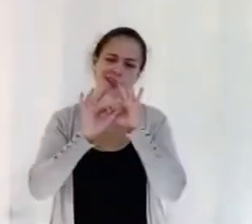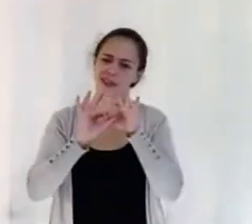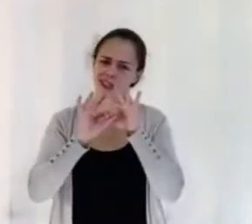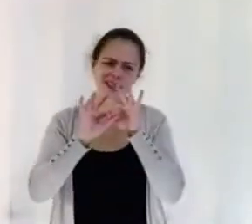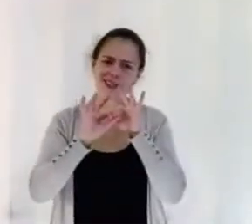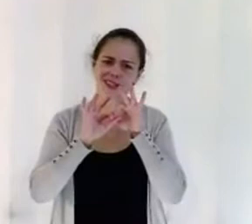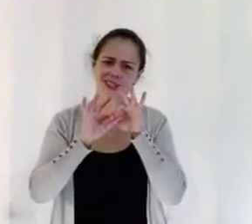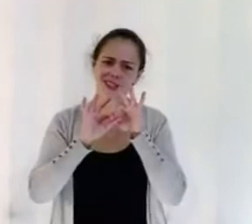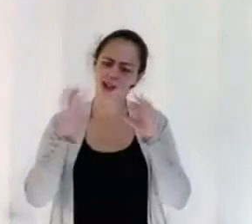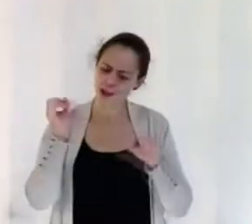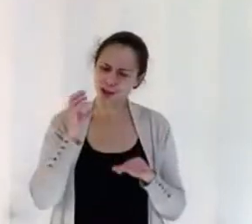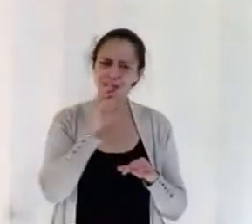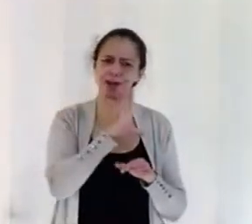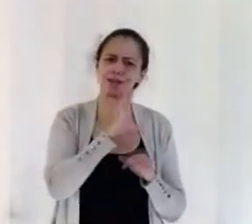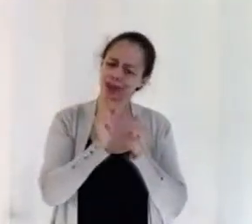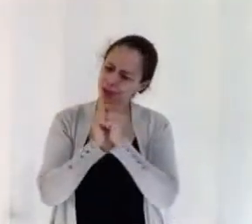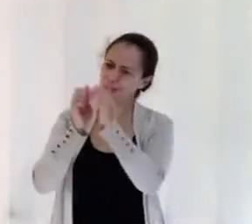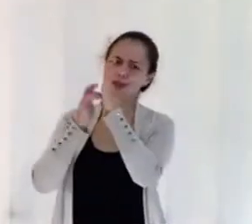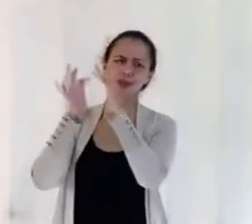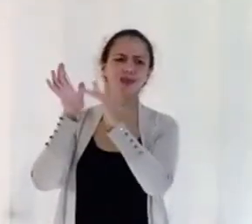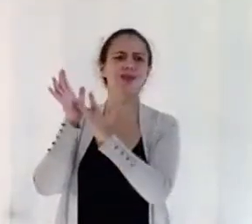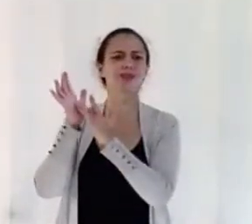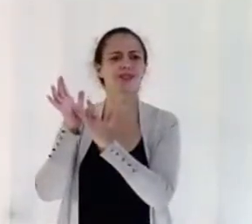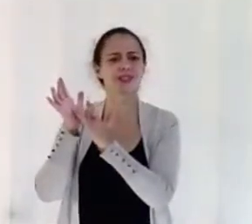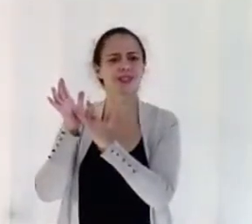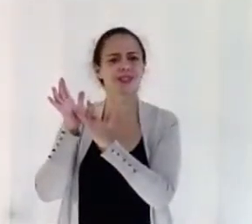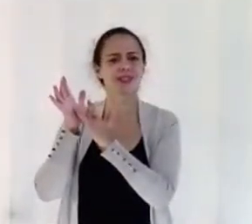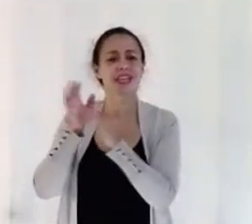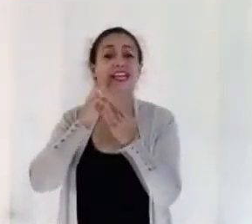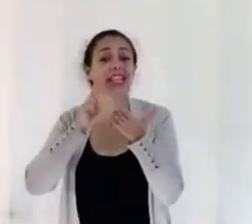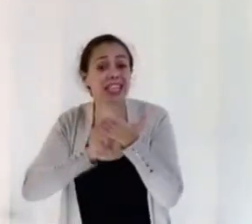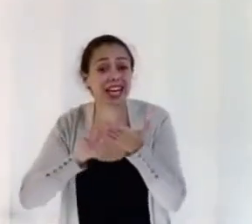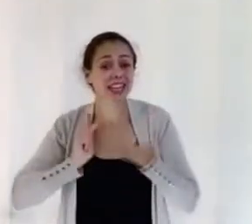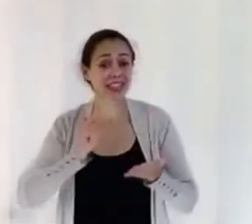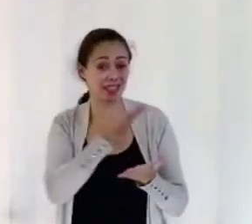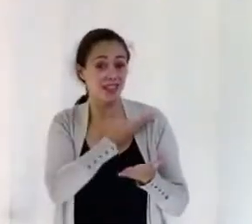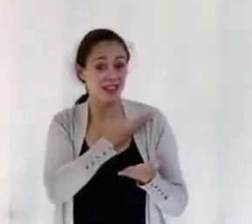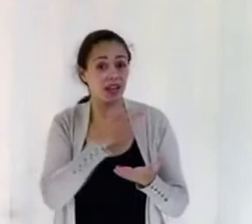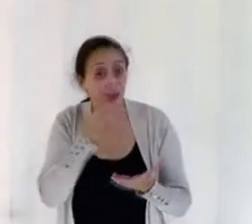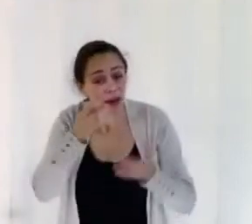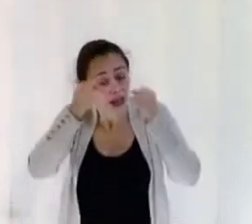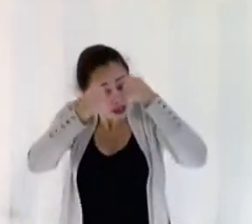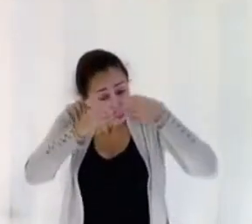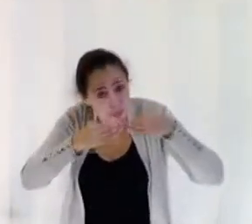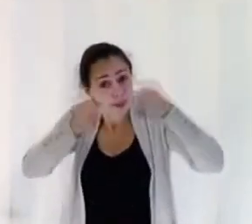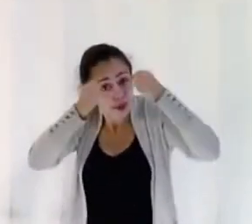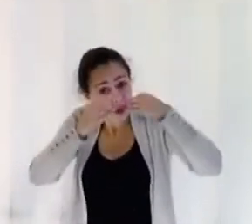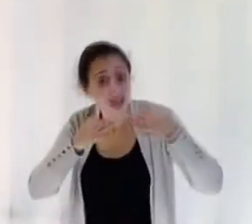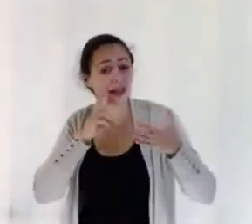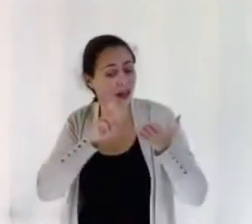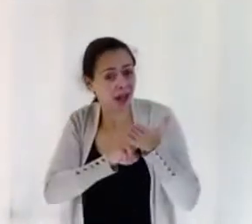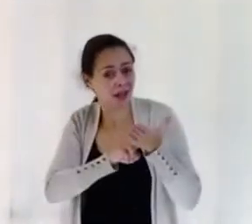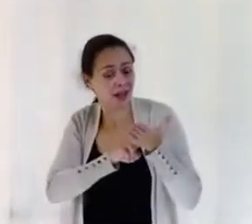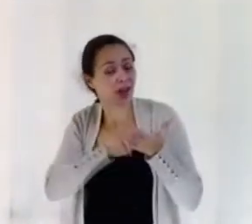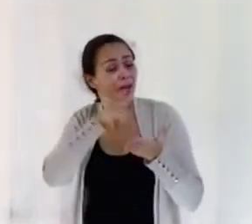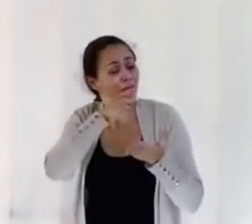Para de uma vez por todas deixar muito claro para aqueles judeus que se converteram ao cristianismo: pare